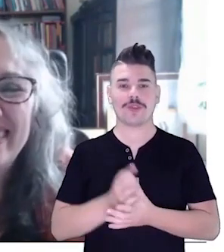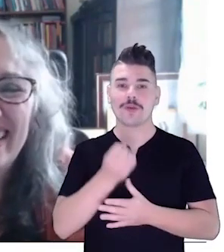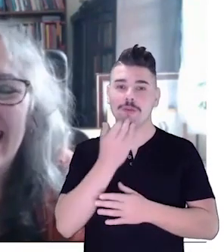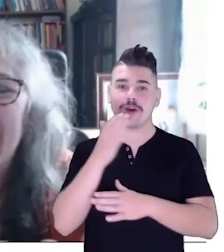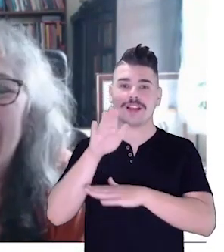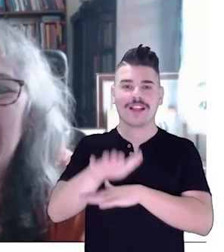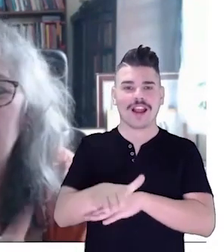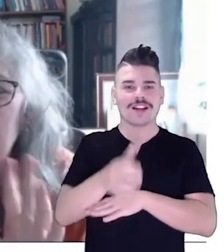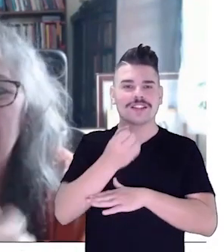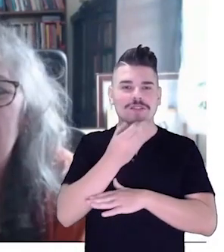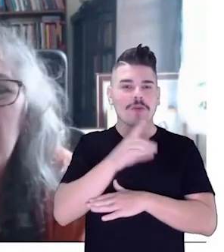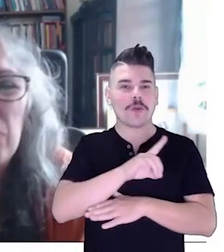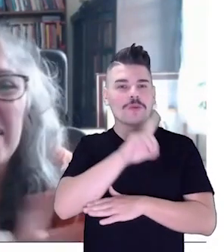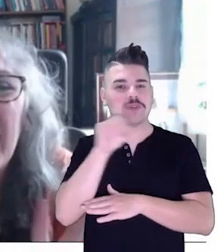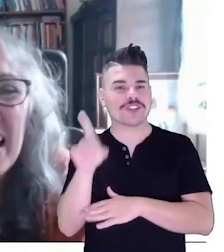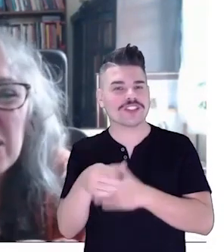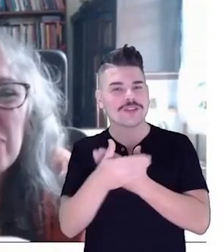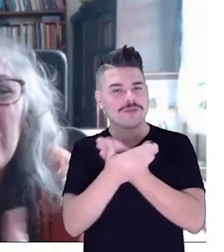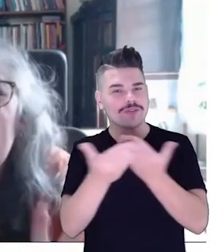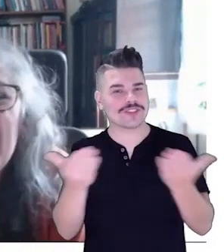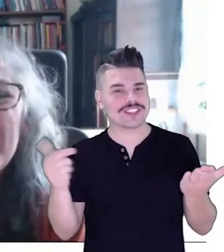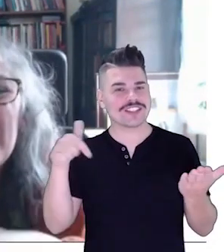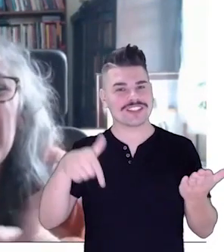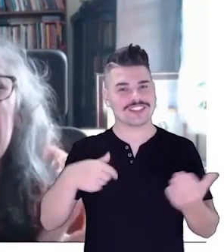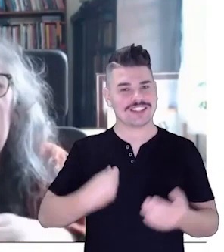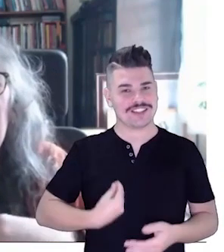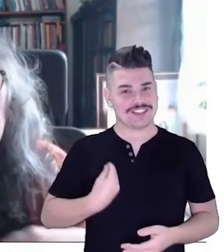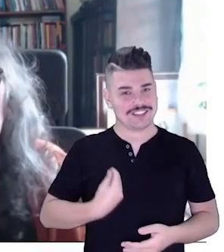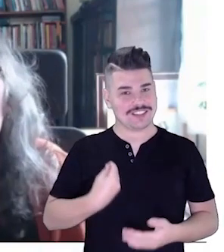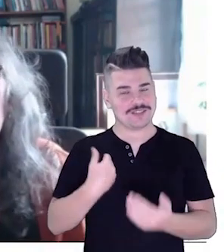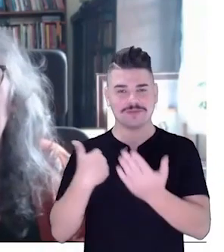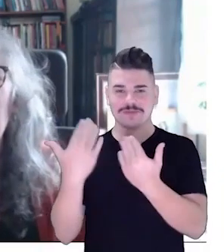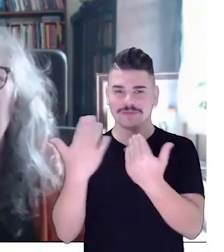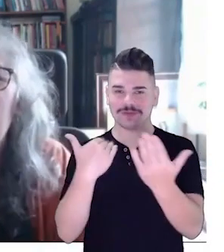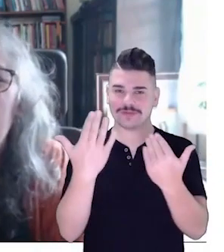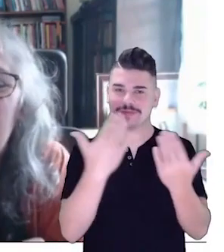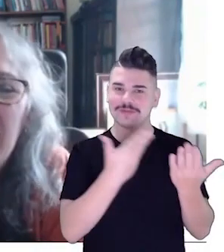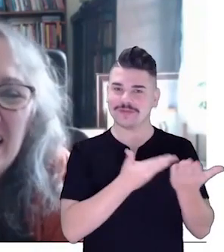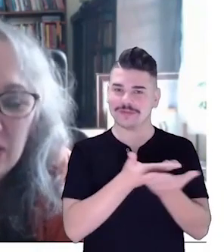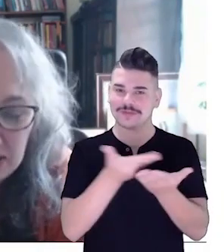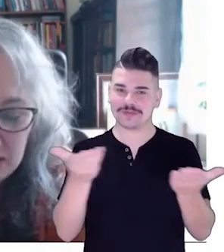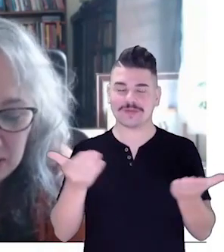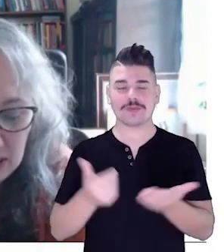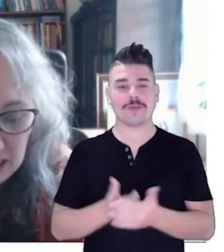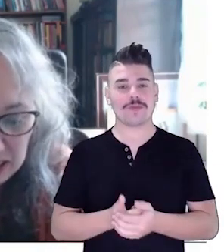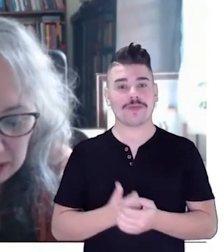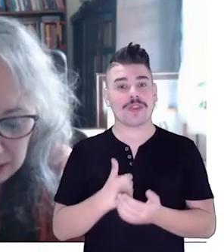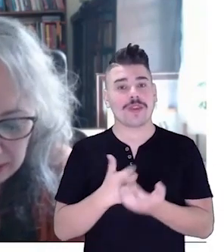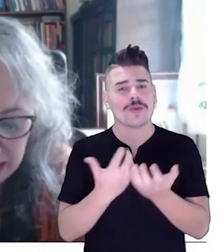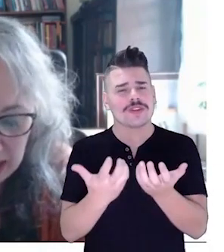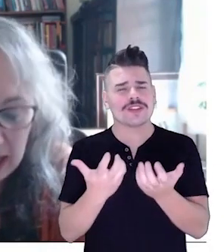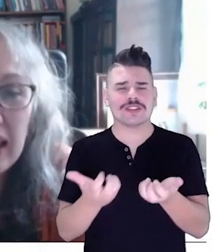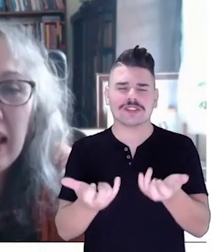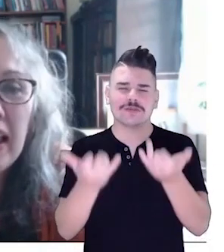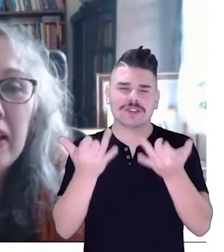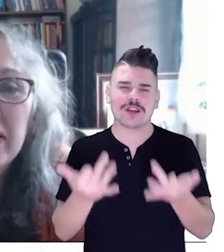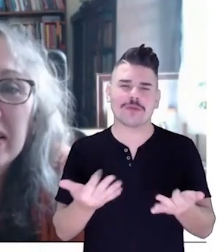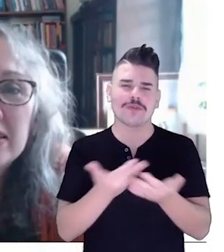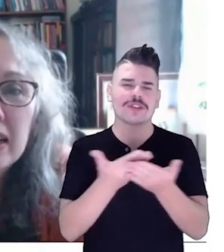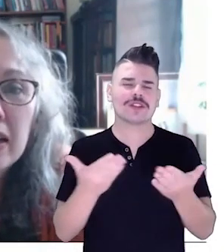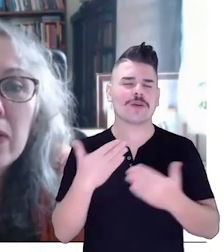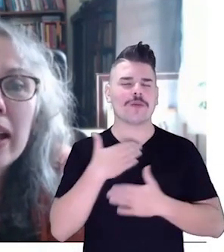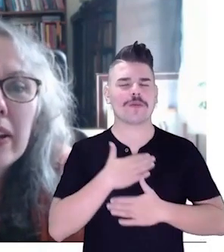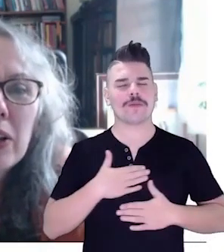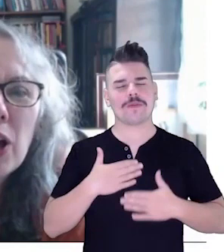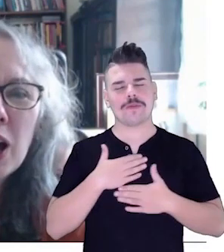Bom, boa tarde, bom dia para vocês que estão aqui nos escutando. Eu